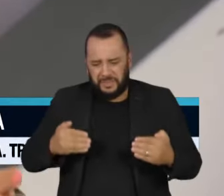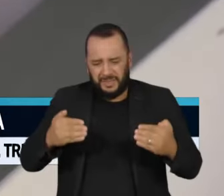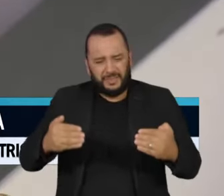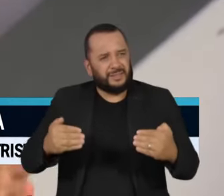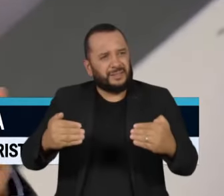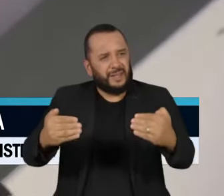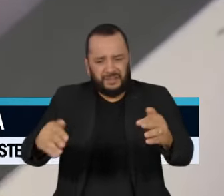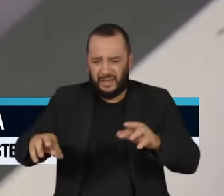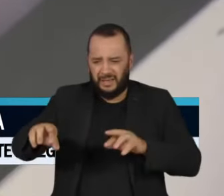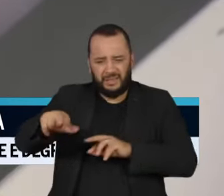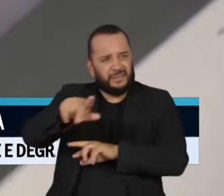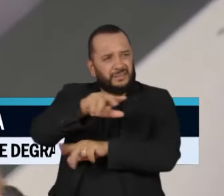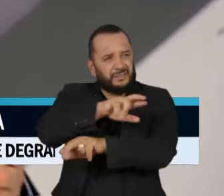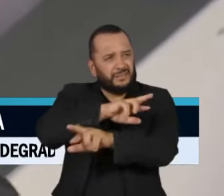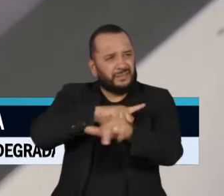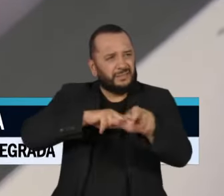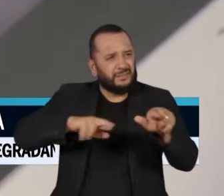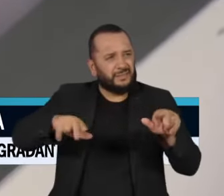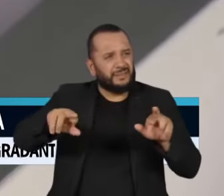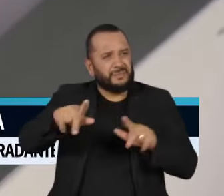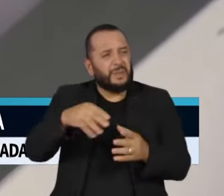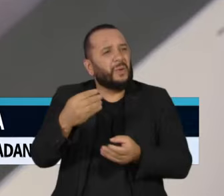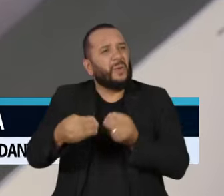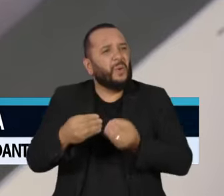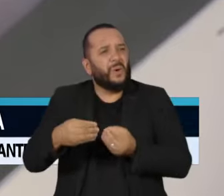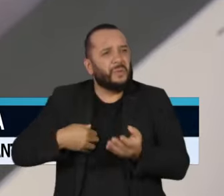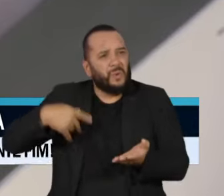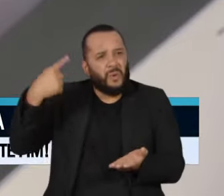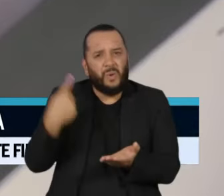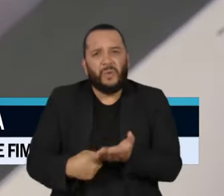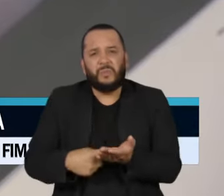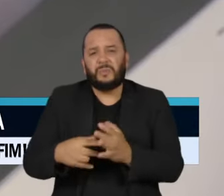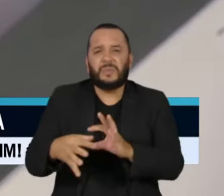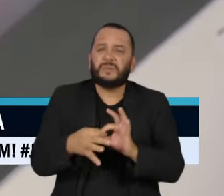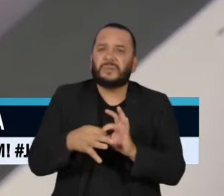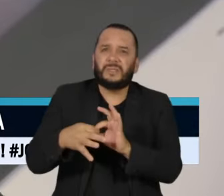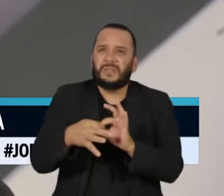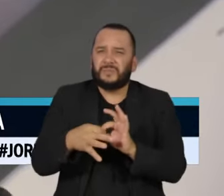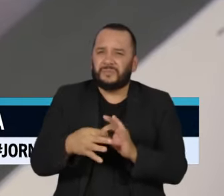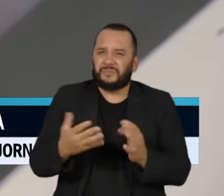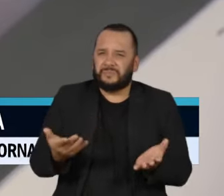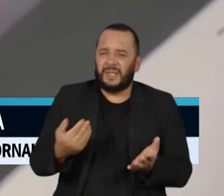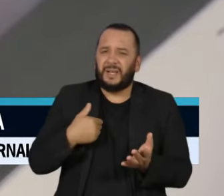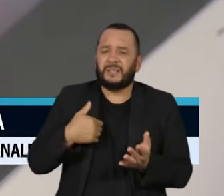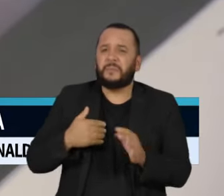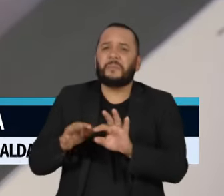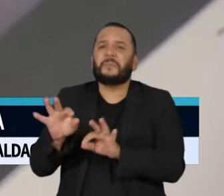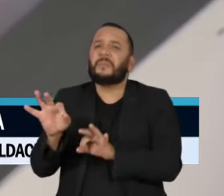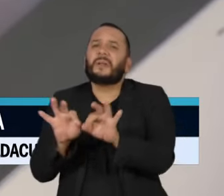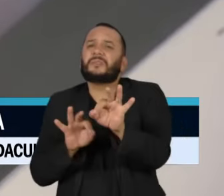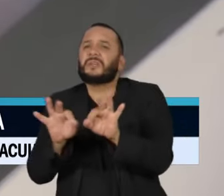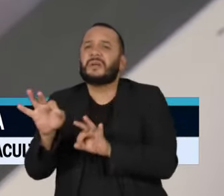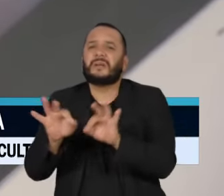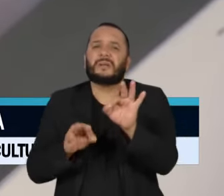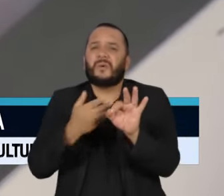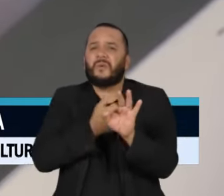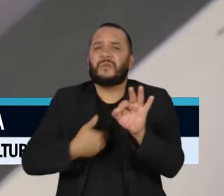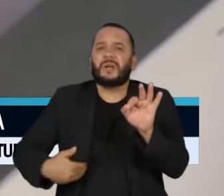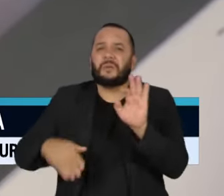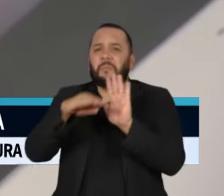ter um compromisso que os una, um compromisso comum. E esse programa de governo eu não ouço falar. Por exemplo,